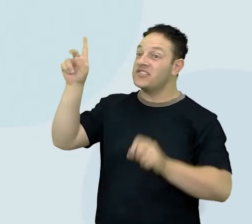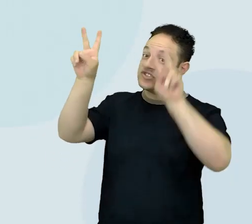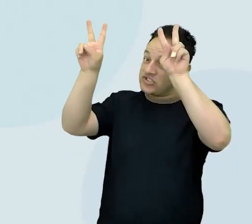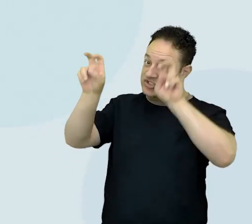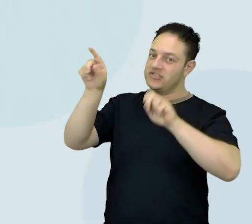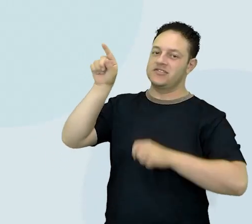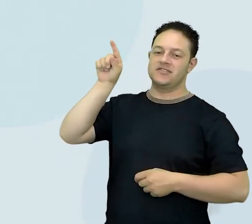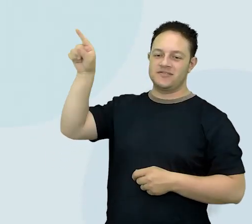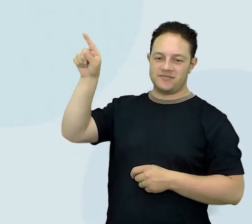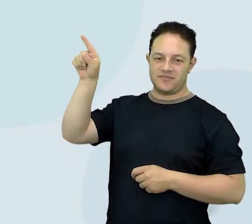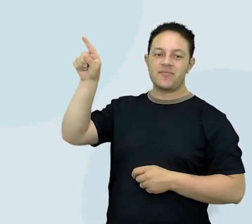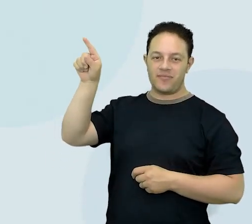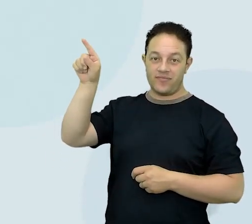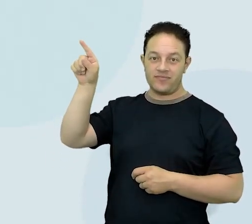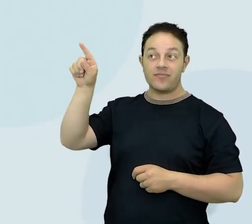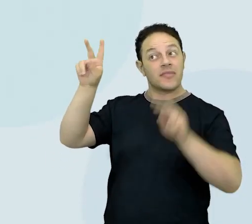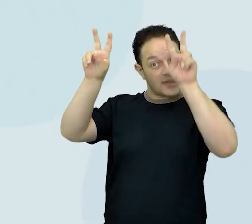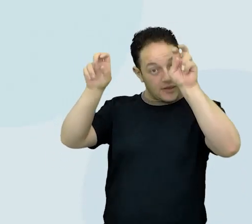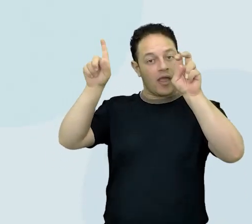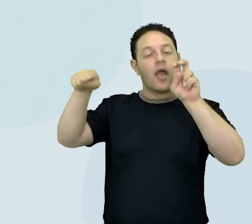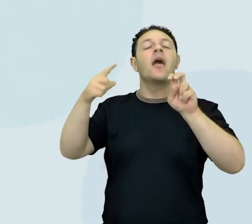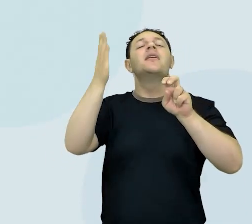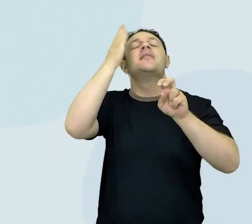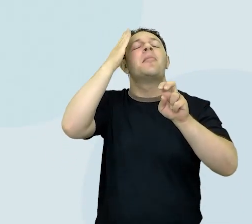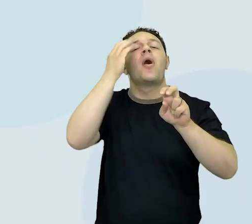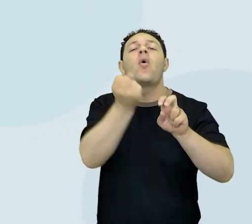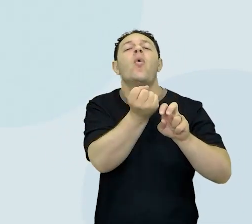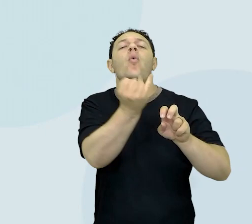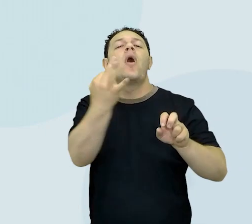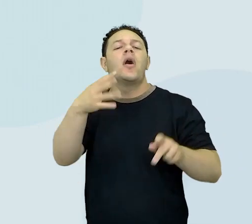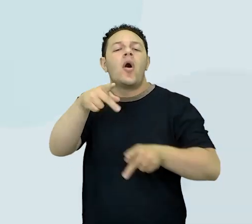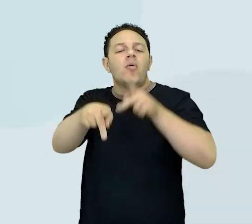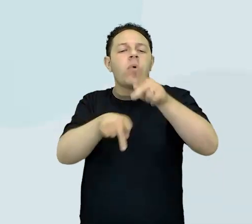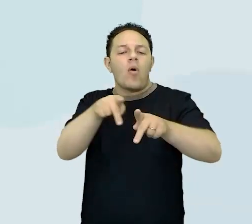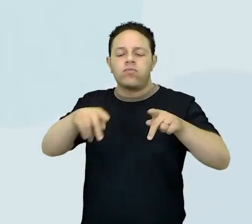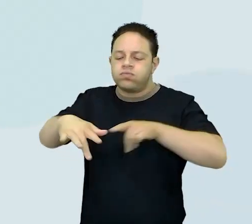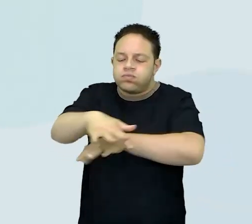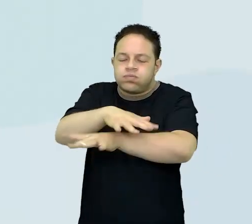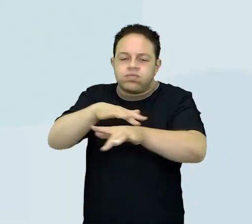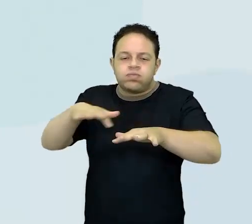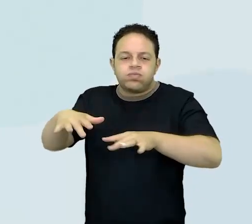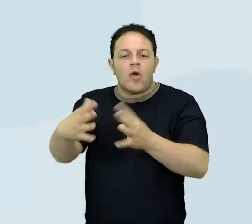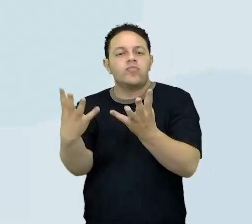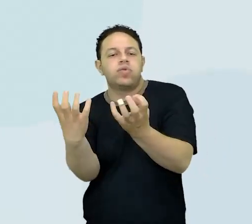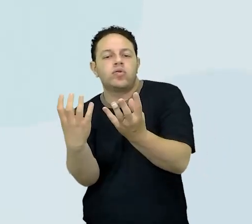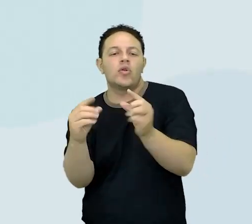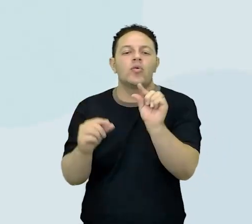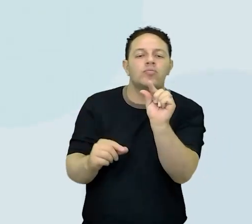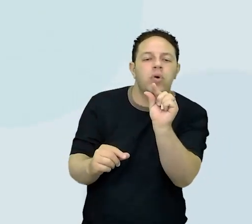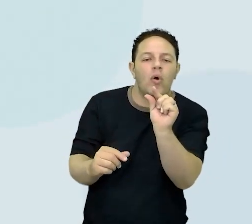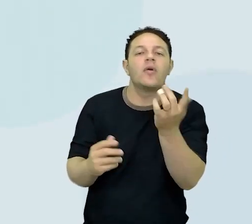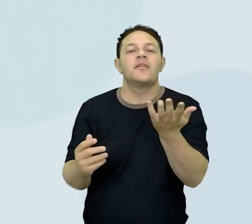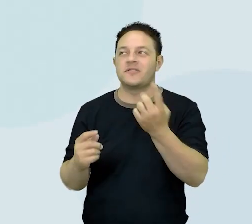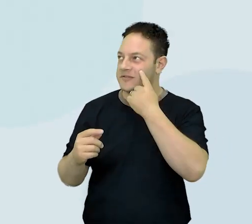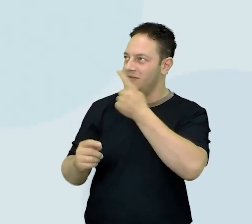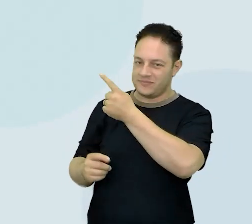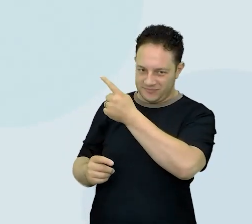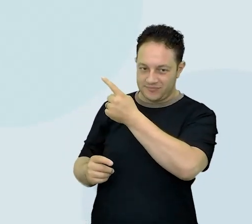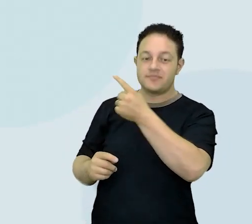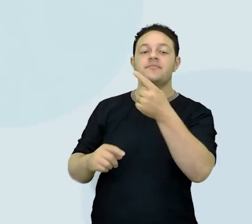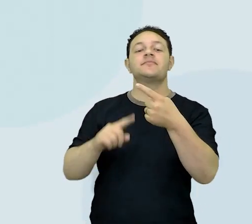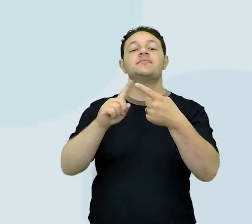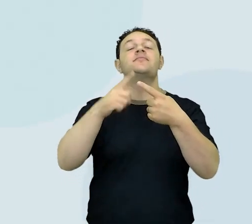lá. Um mapa de densidade de povoamento. Temos o título. Vamos avançar para mais